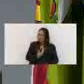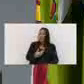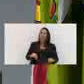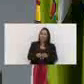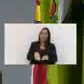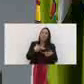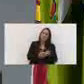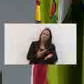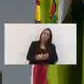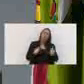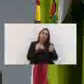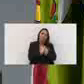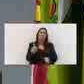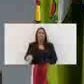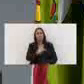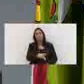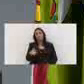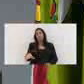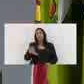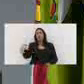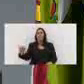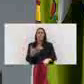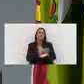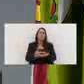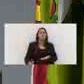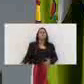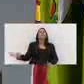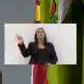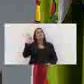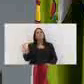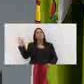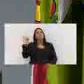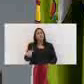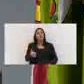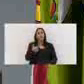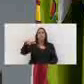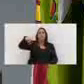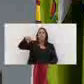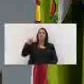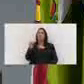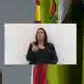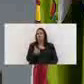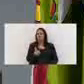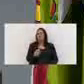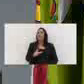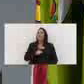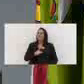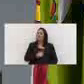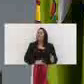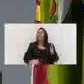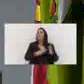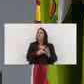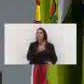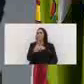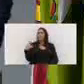faculdade em 1996, até levou aí, eu acho que o nome da nossa turma naquela época,